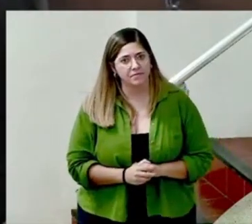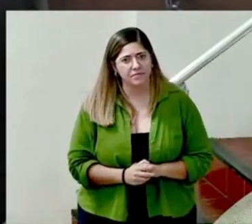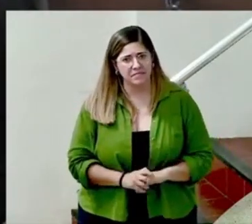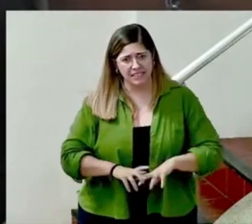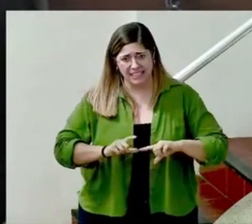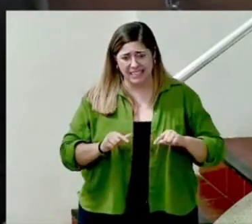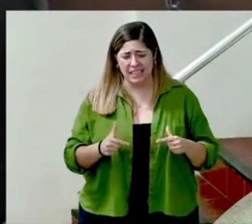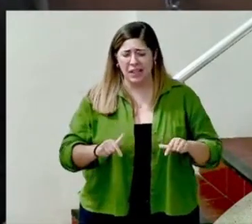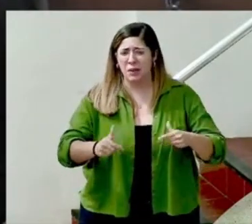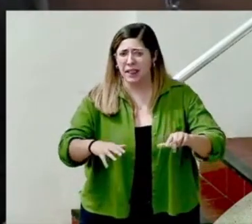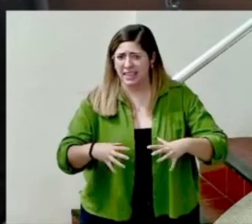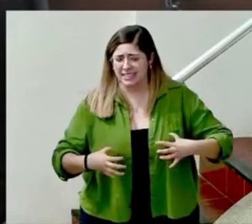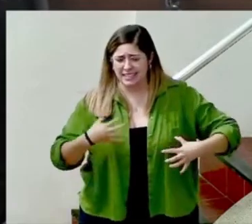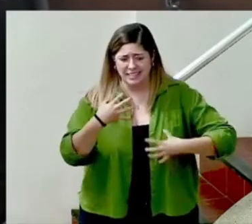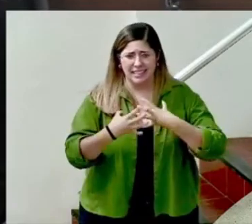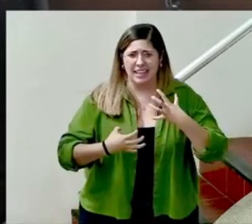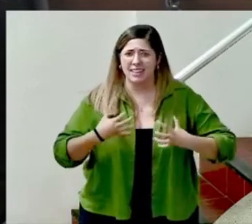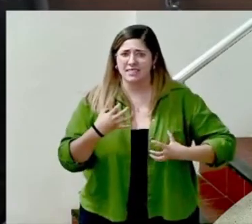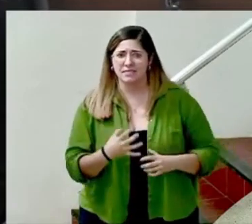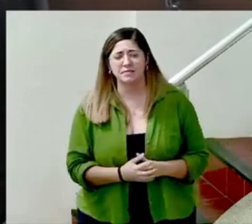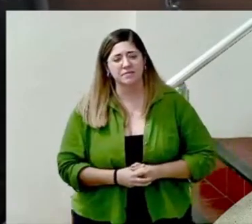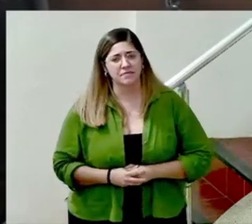com ansiedade.